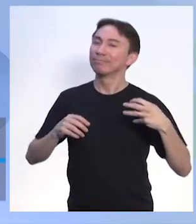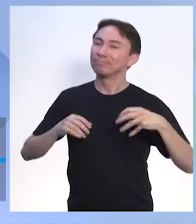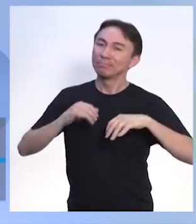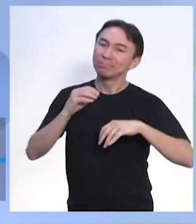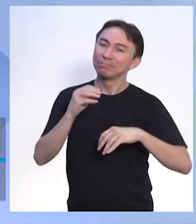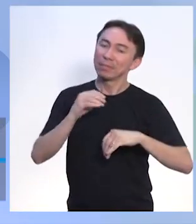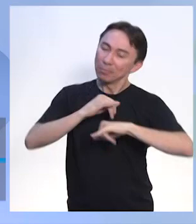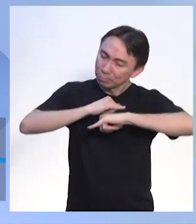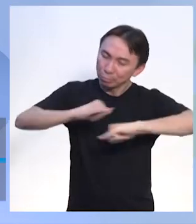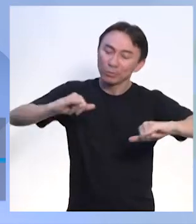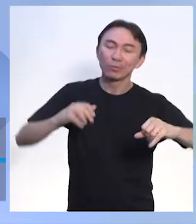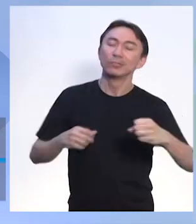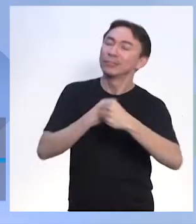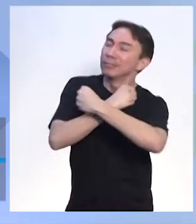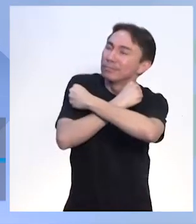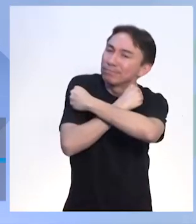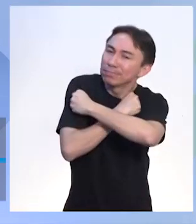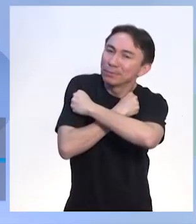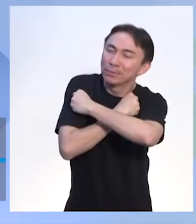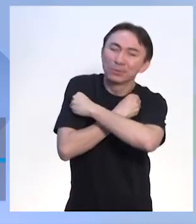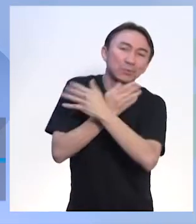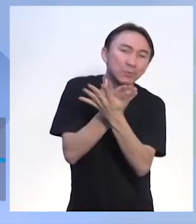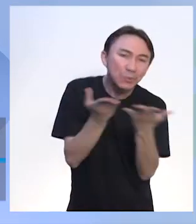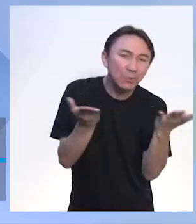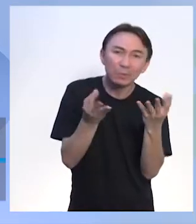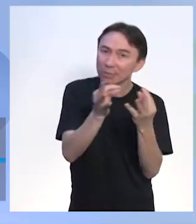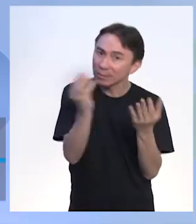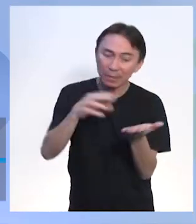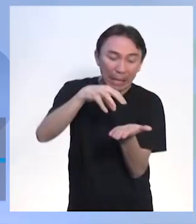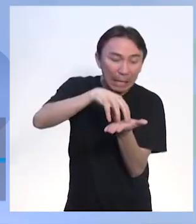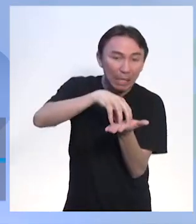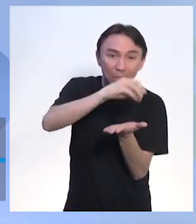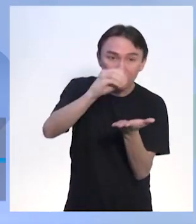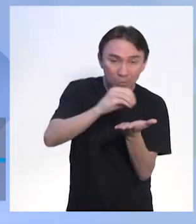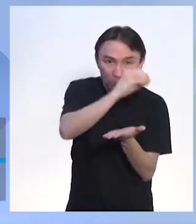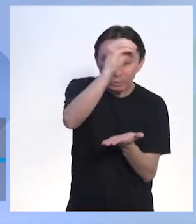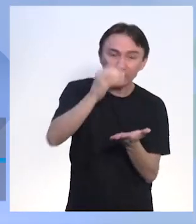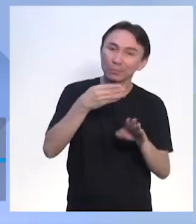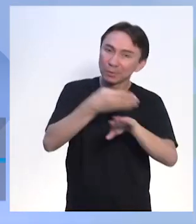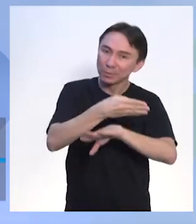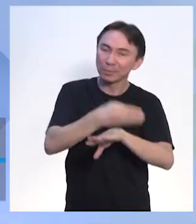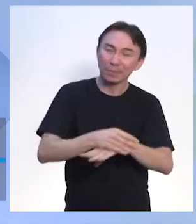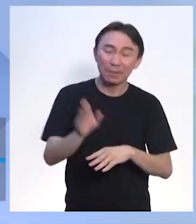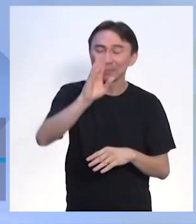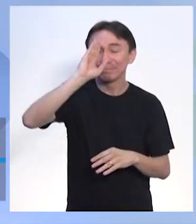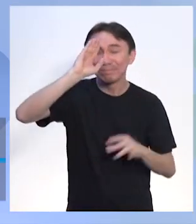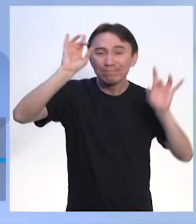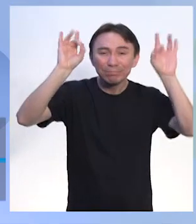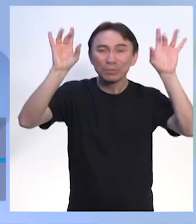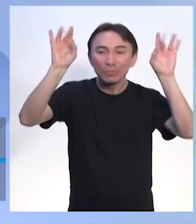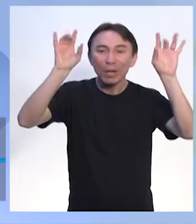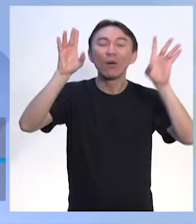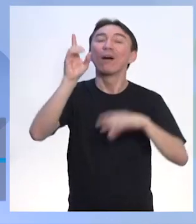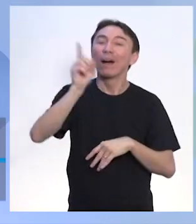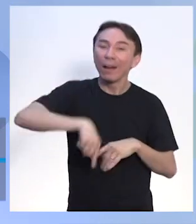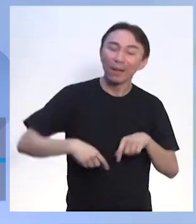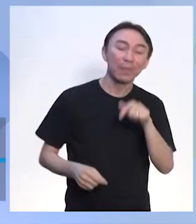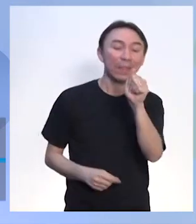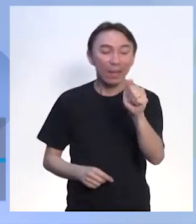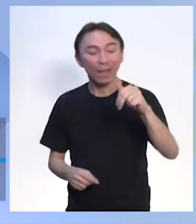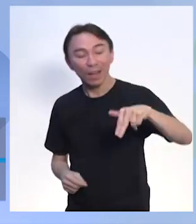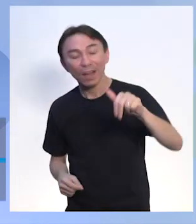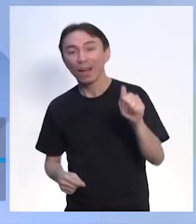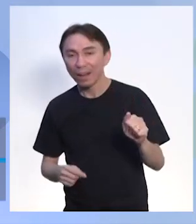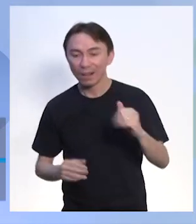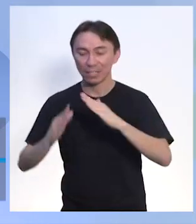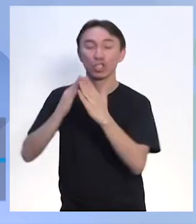no Centro de Mídias, Osmar. Sim. Mas eu tenho um abraço especial para a Ana. Oi, Ana. A Ana, ela é da escola lá de Serra